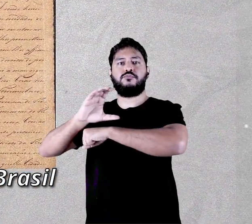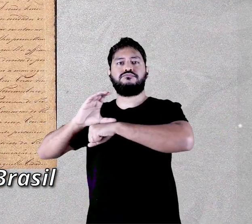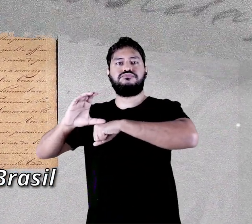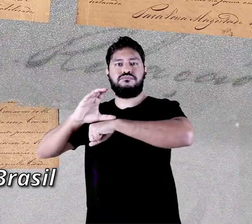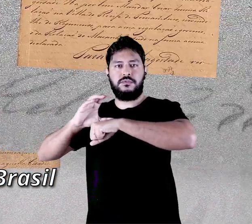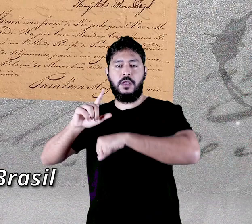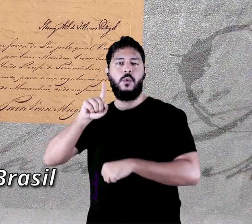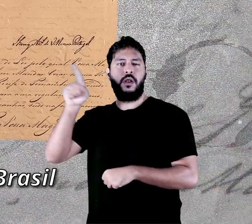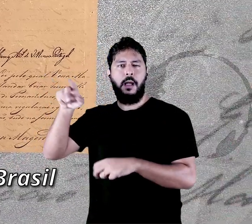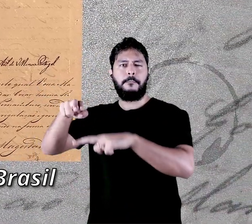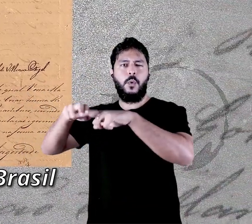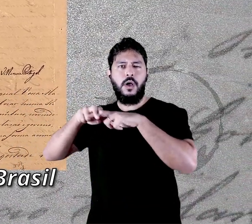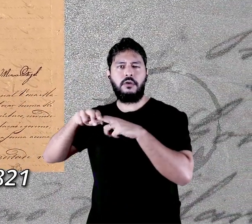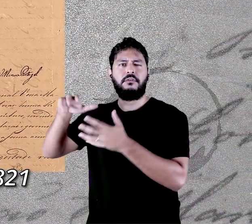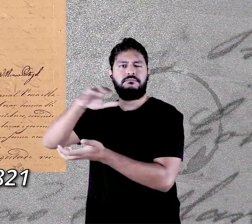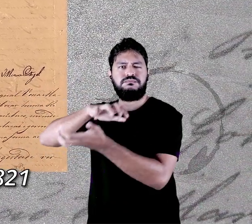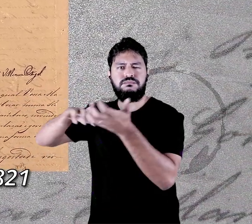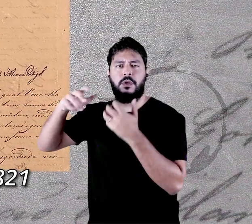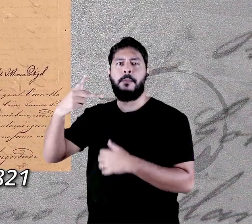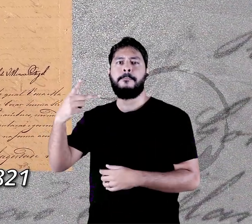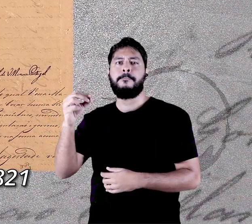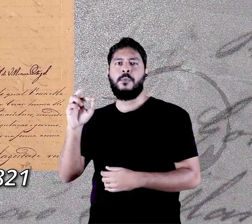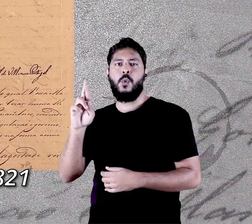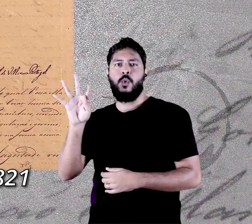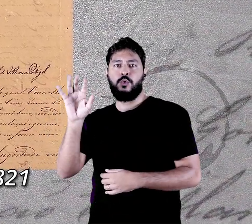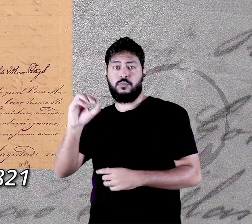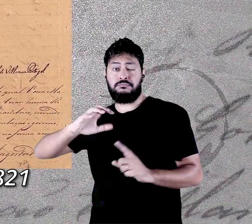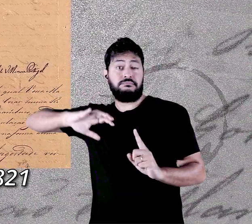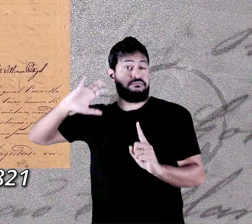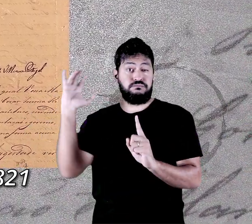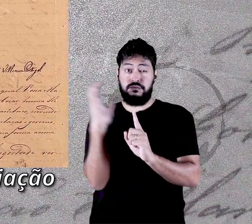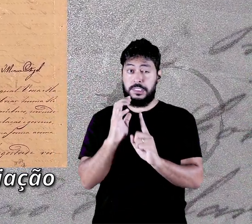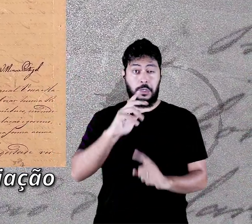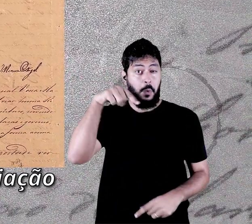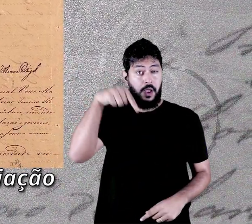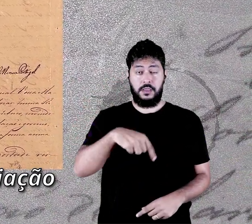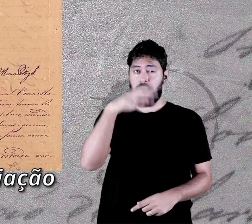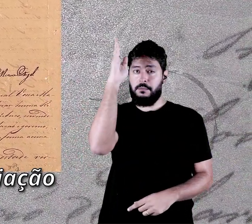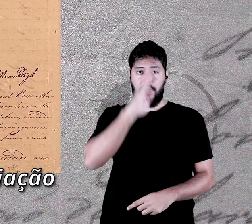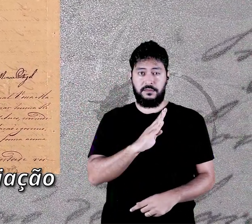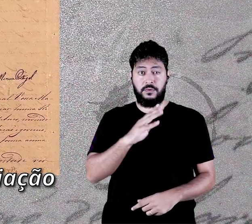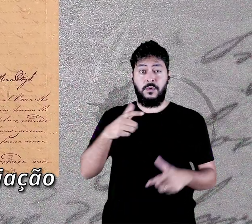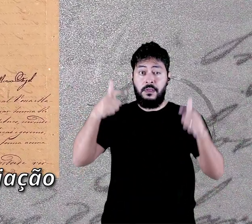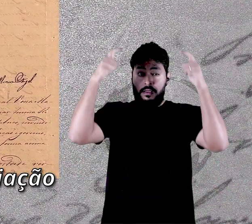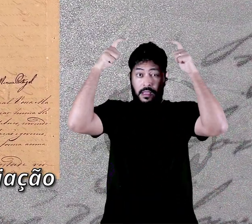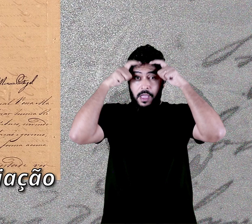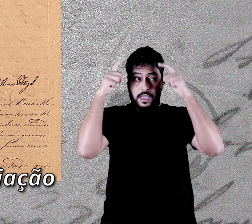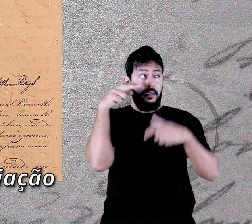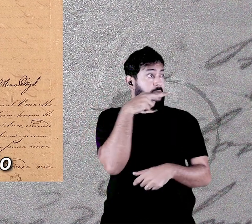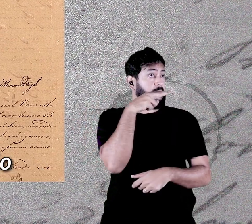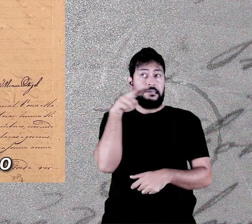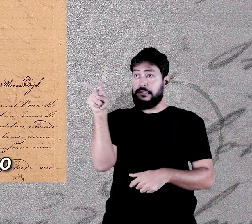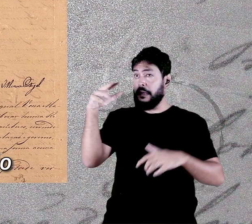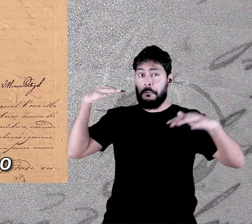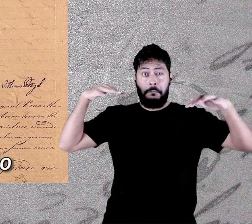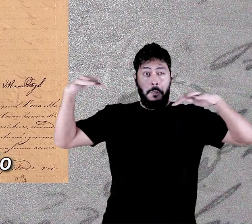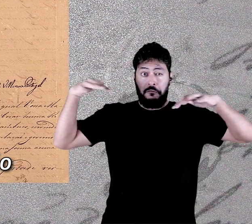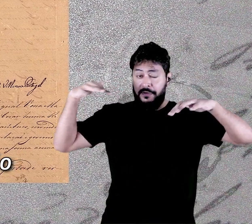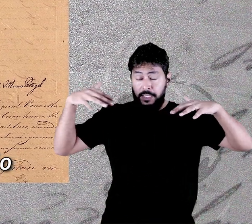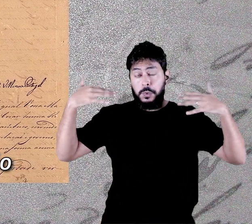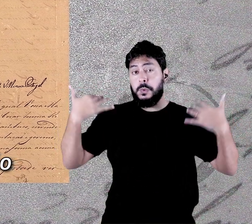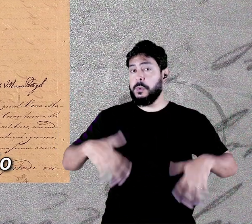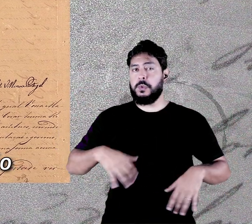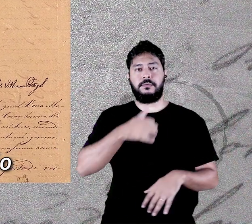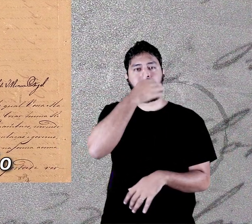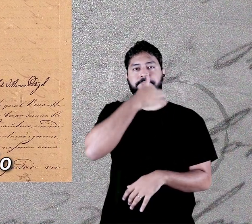suas adesões e reflexos no Brasil, que em 6 de fevereiro de 1821, o rei Dom João VI autorizou a criação de um tribunal da